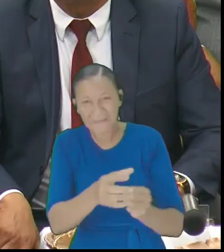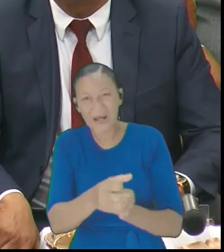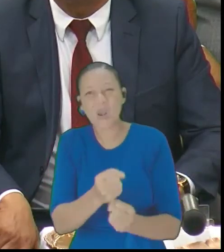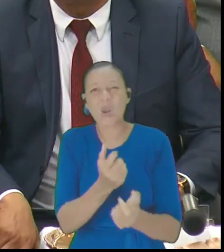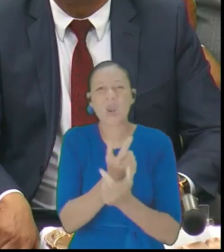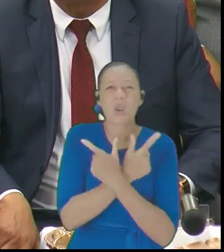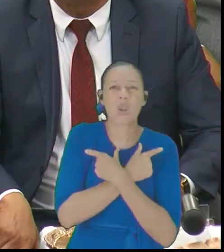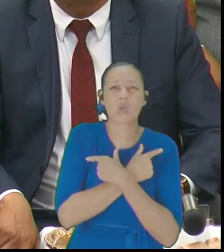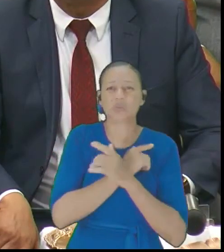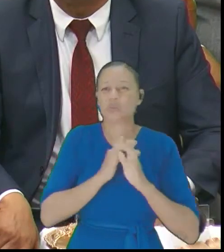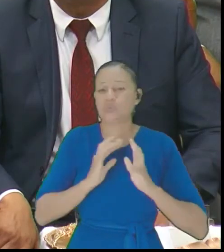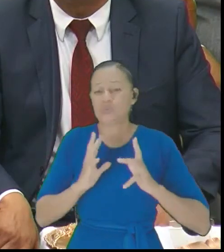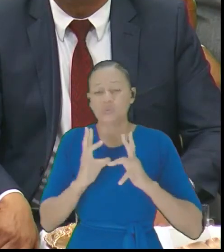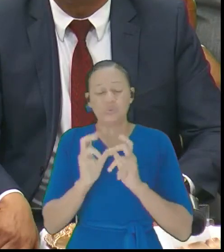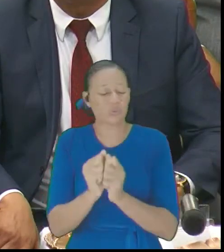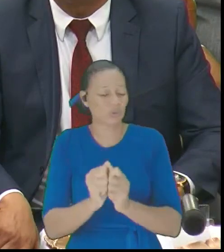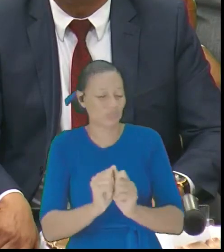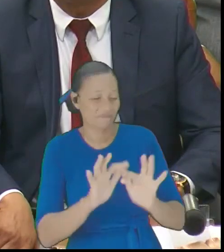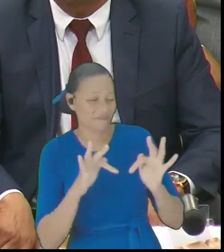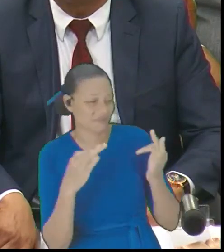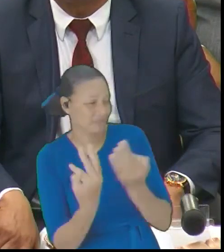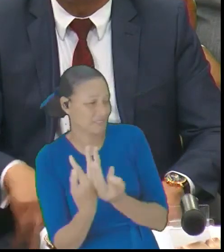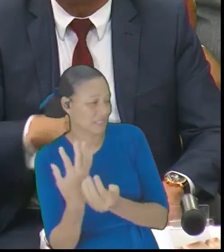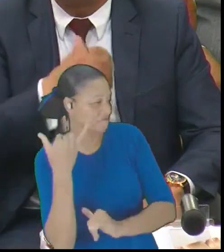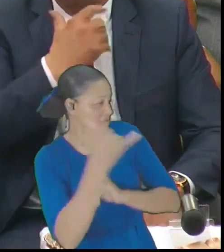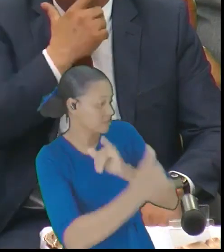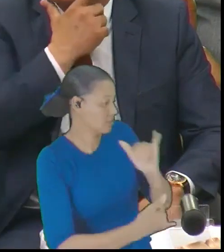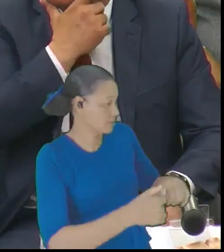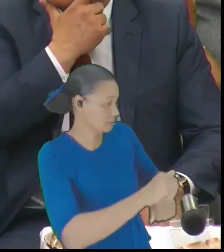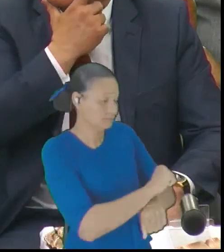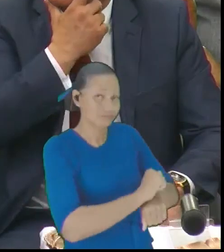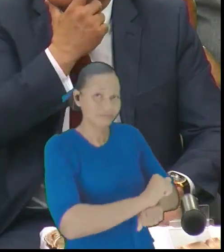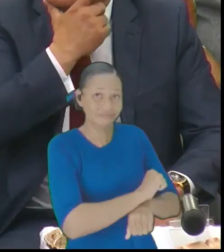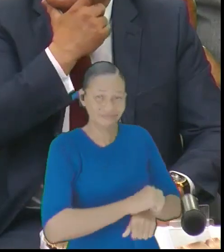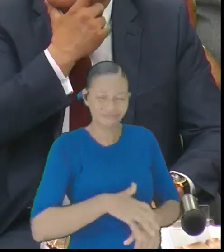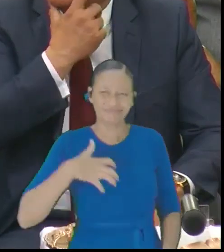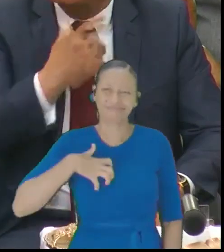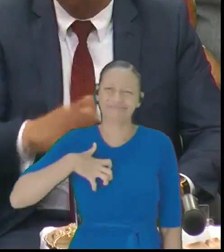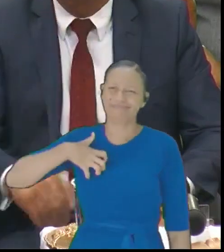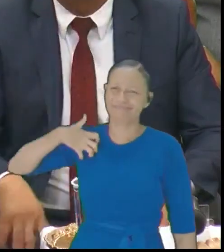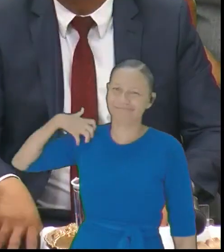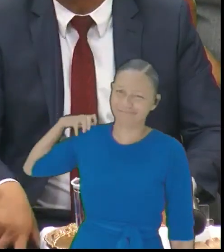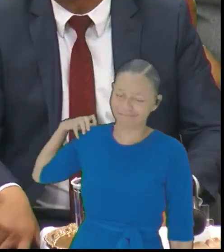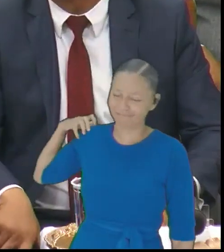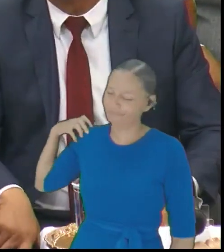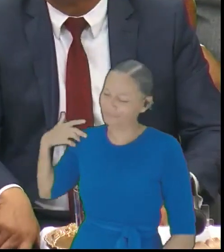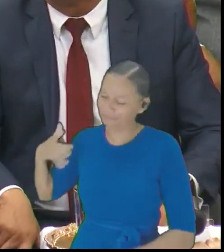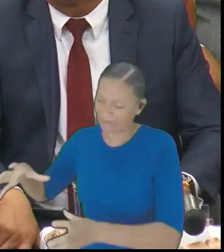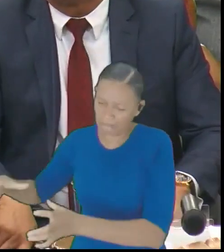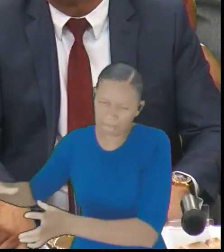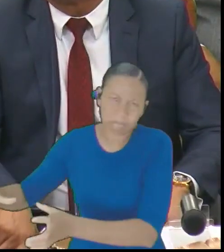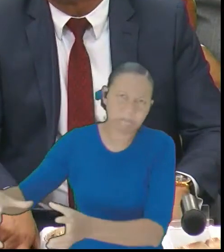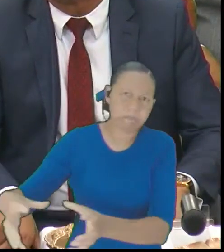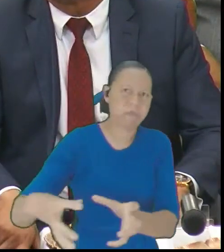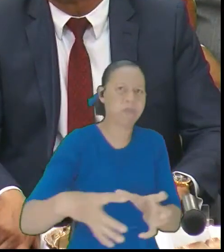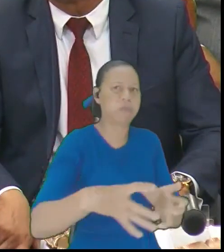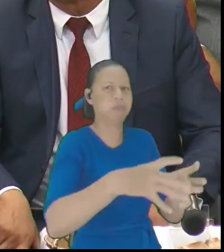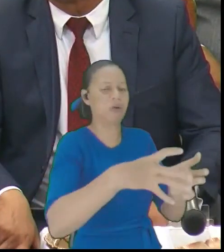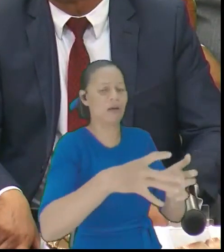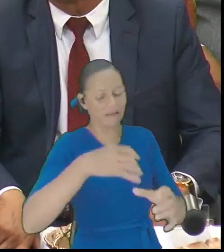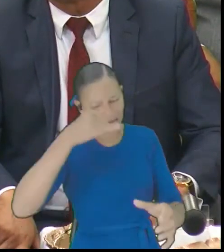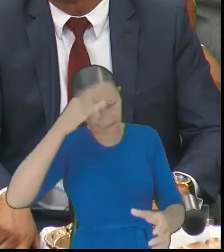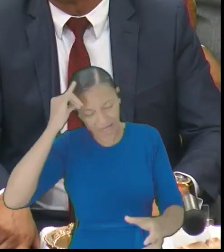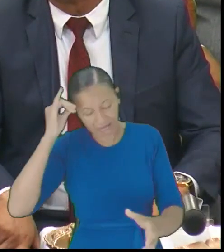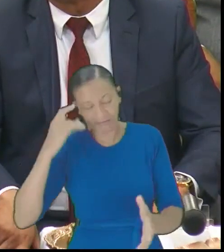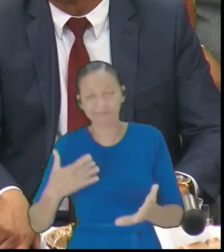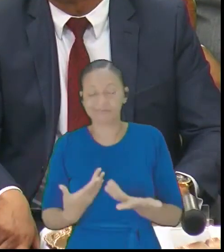a notícia para Abraão. E agora? O miserável saiu, levou o gado, dividiu o negócio. E